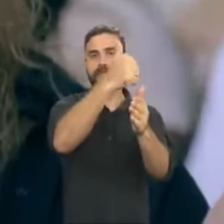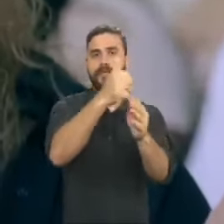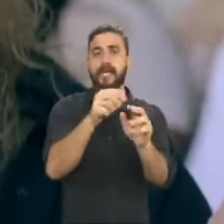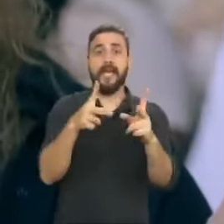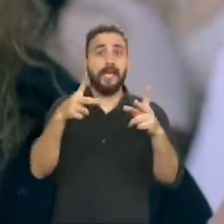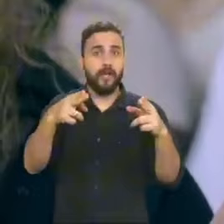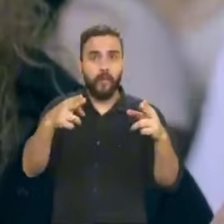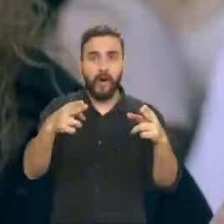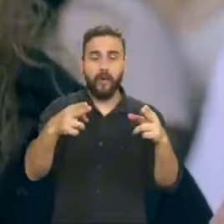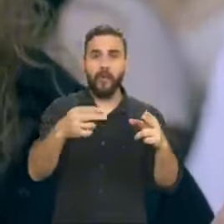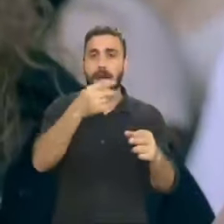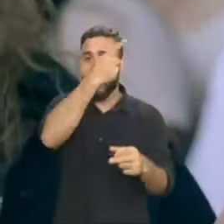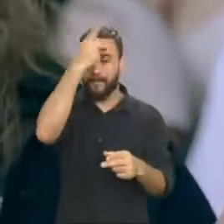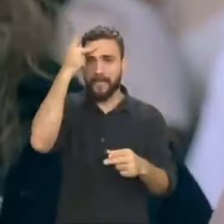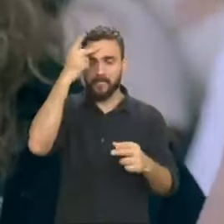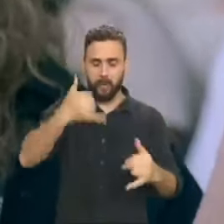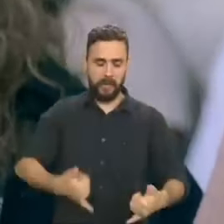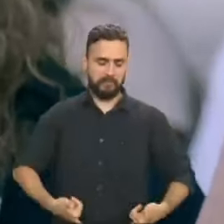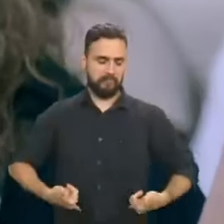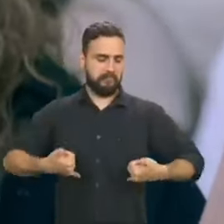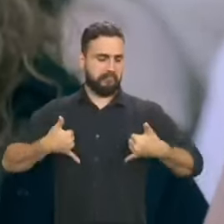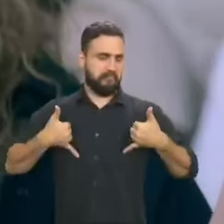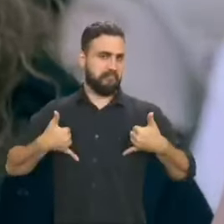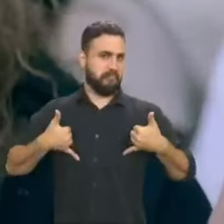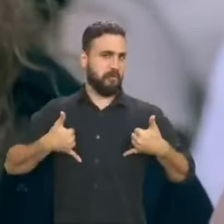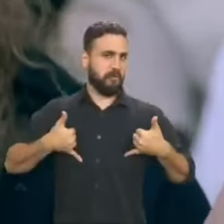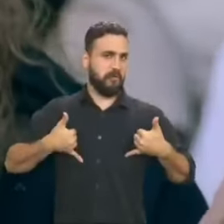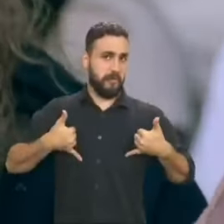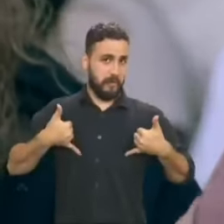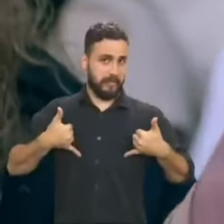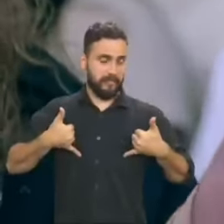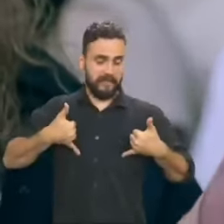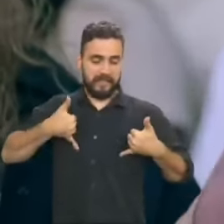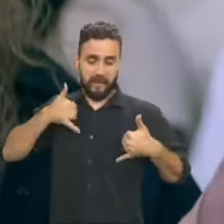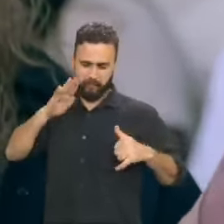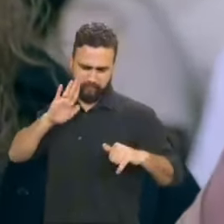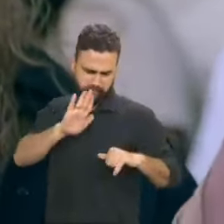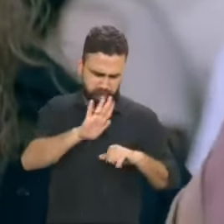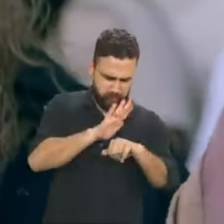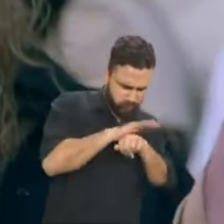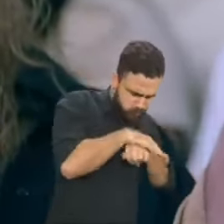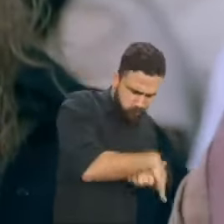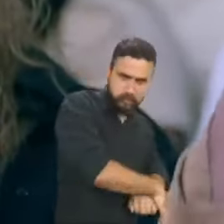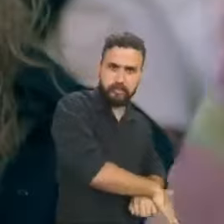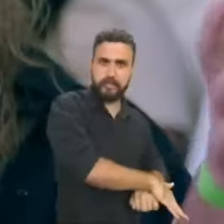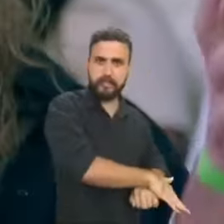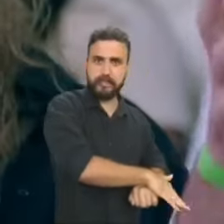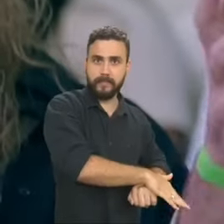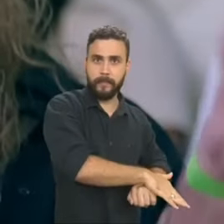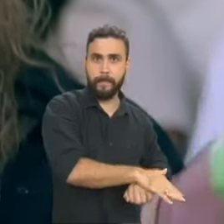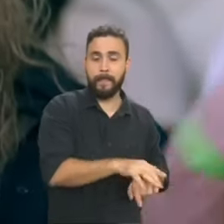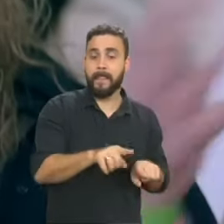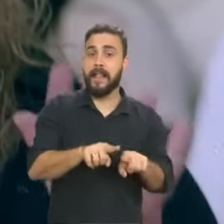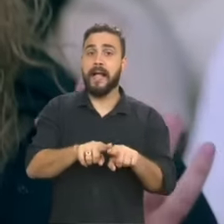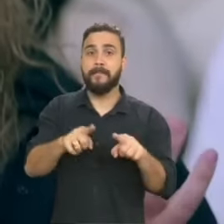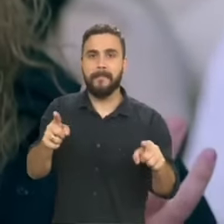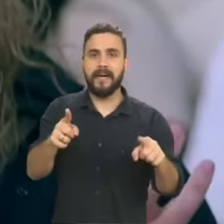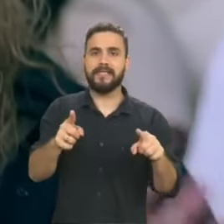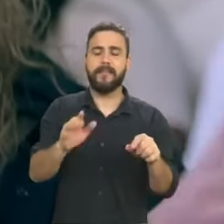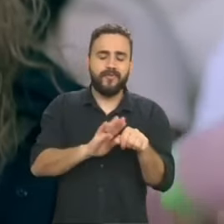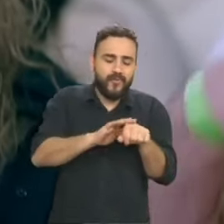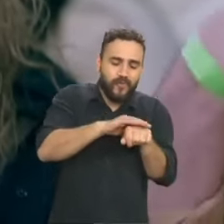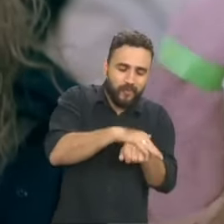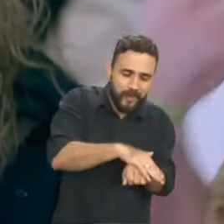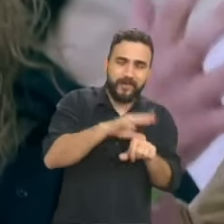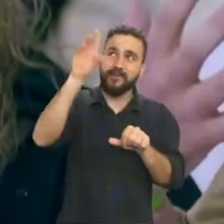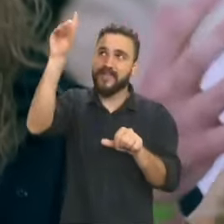humilhado, mas todo aquele que se humilha será exaltado. Então, as pessoas, o evangelho ele causa um choque, né, no não